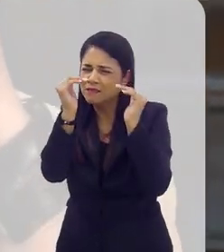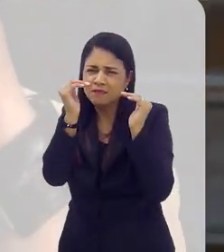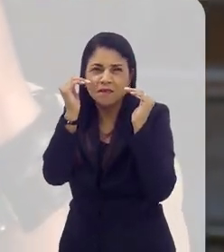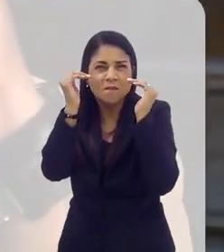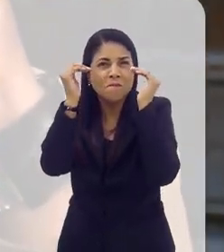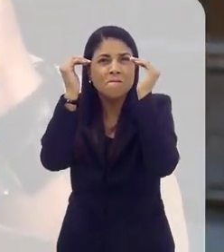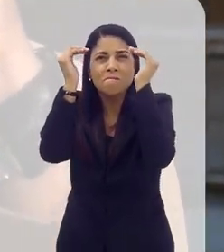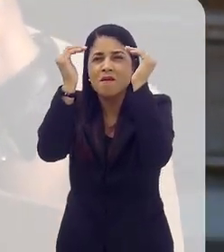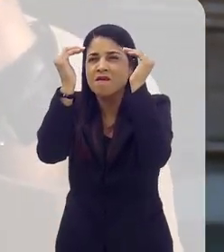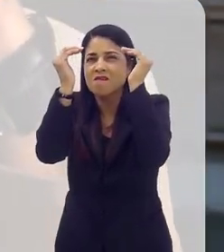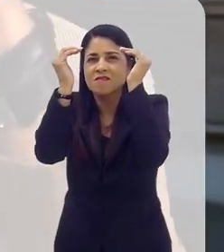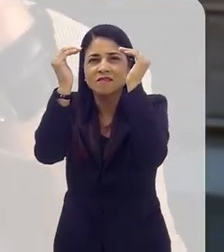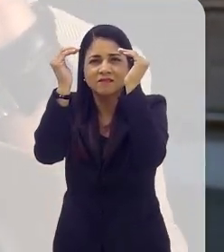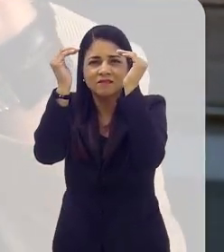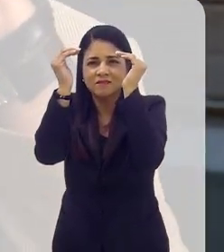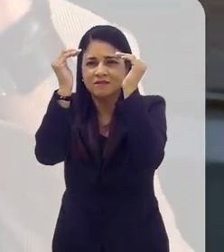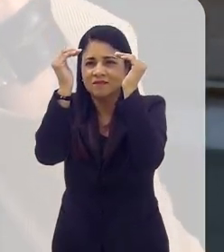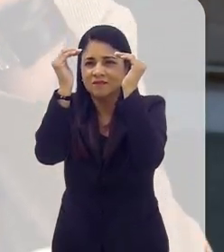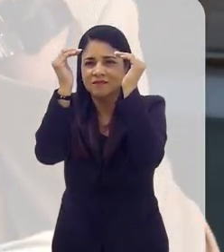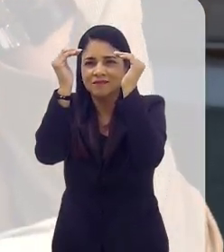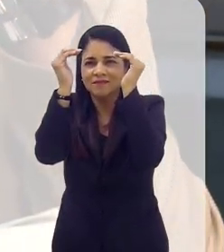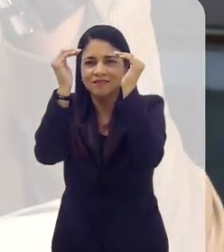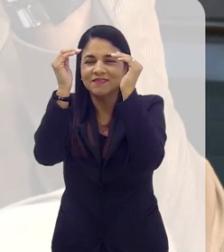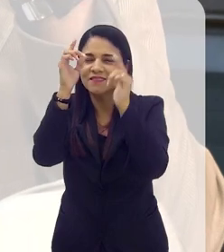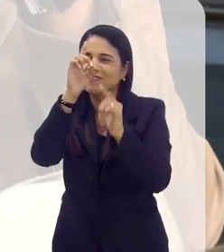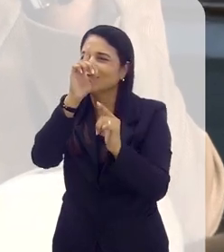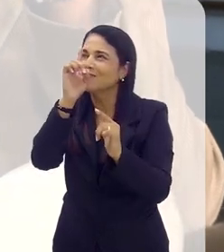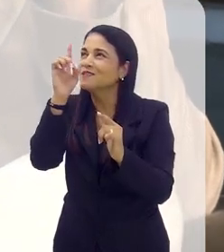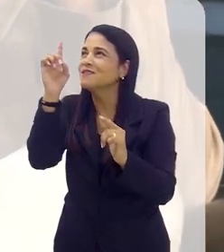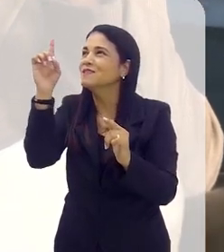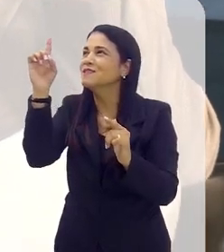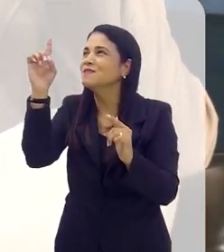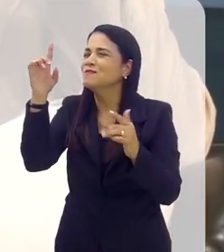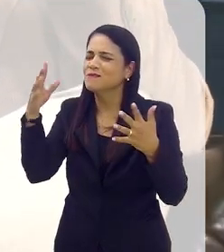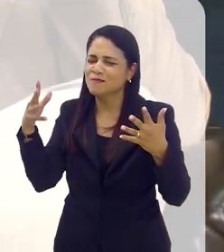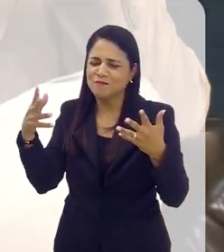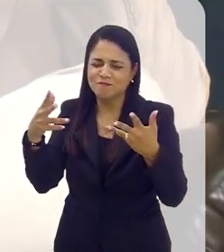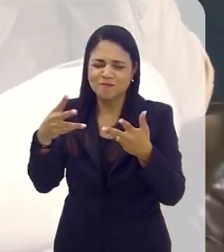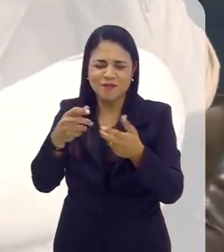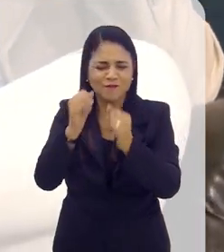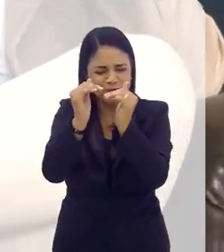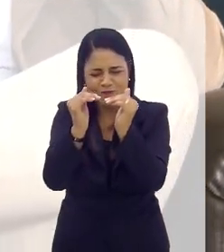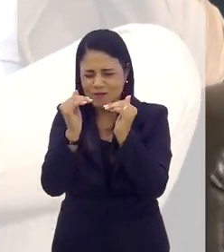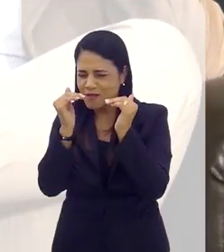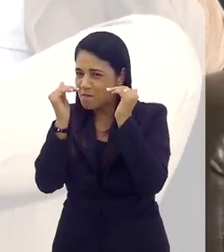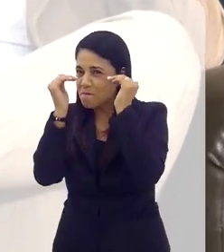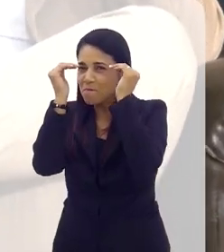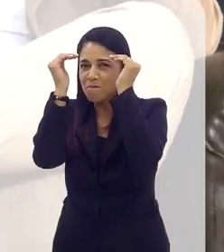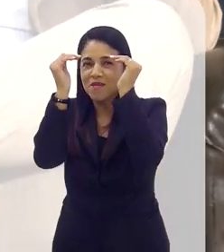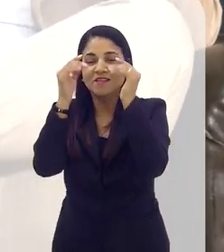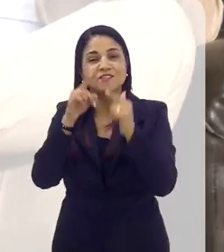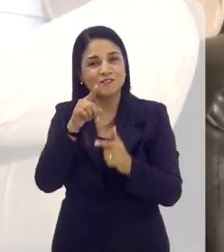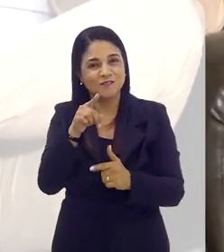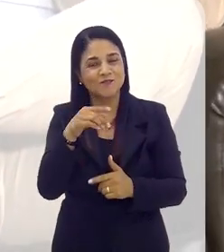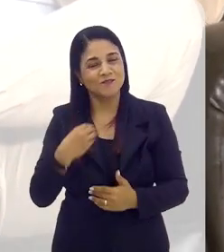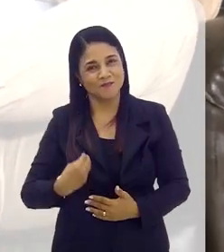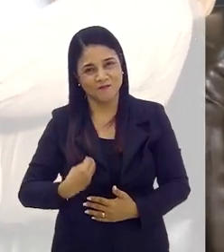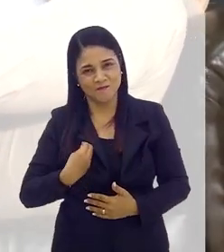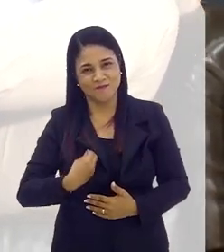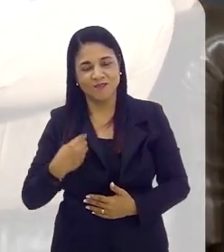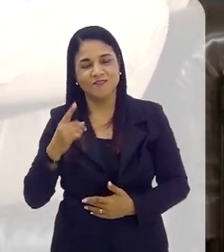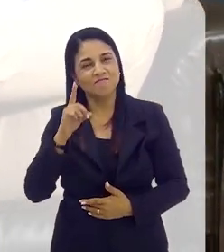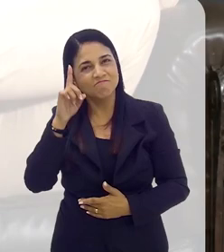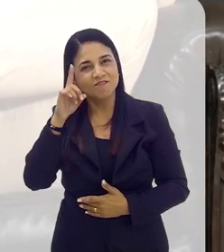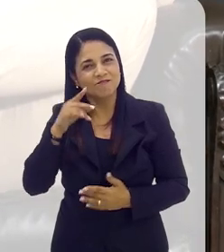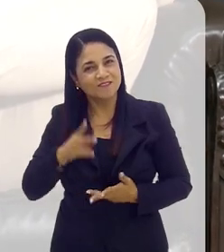alcançar. Ele é mais, muito mais. Deus é